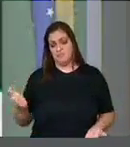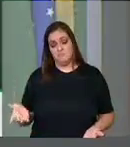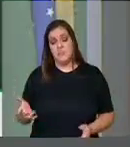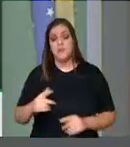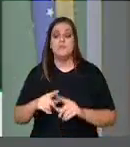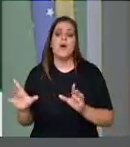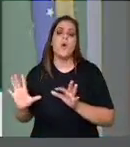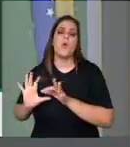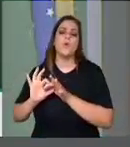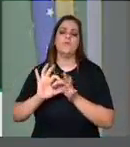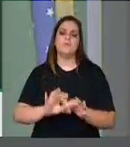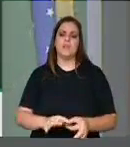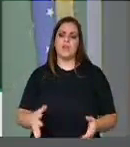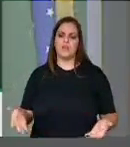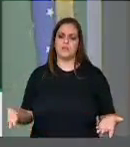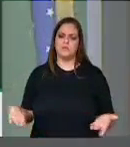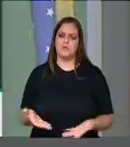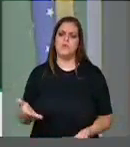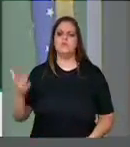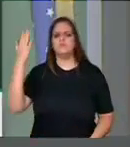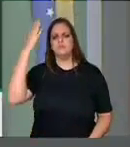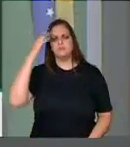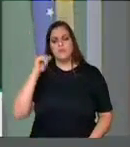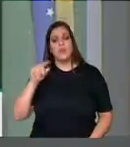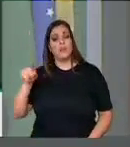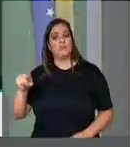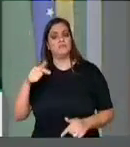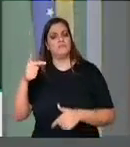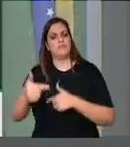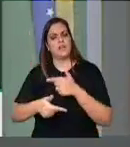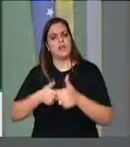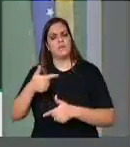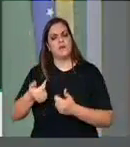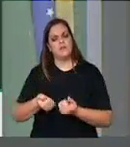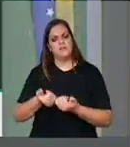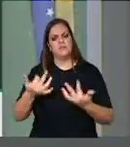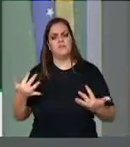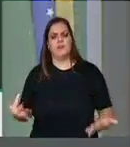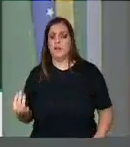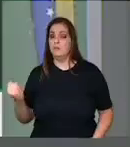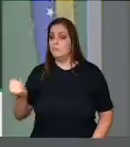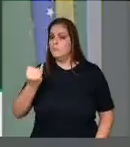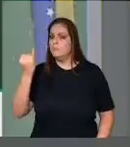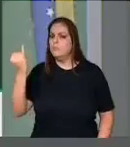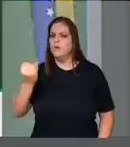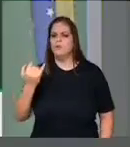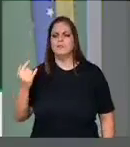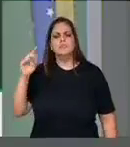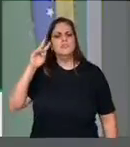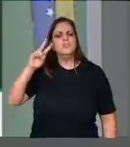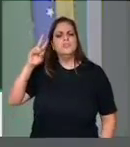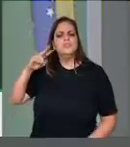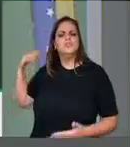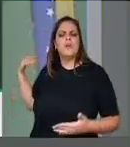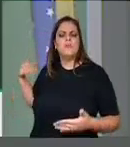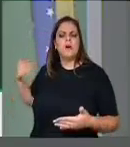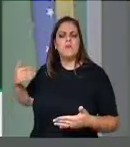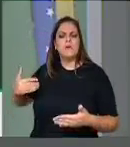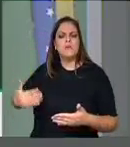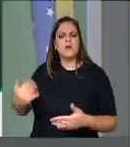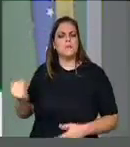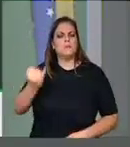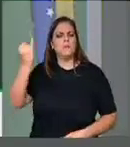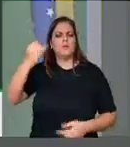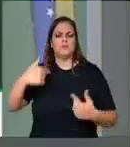contexto atual das suas funções, dos seus cometimentos, eles atuam serenamente, historicamente, tenho